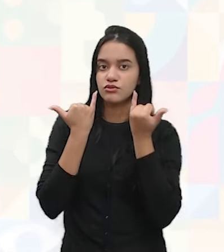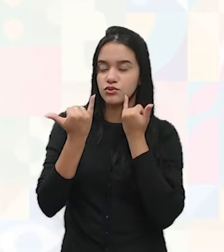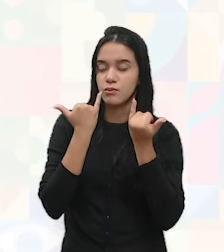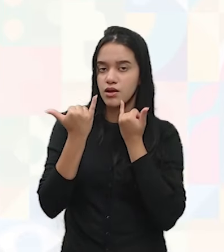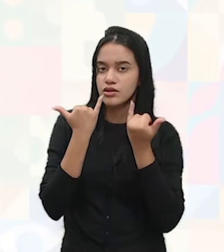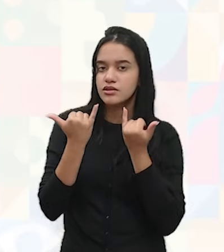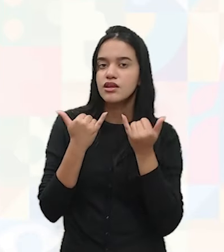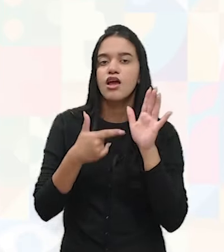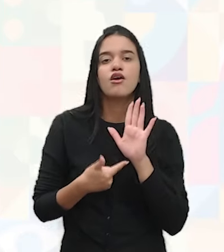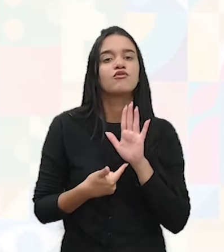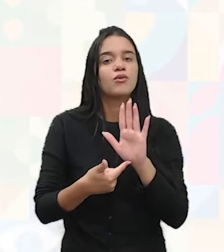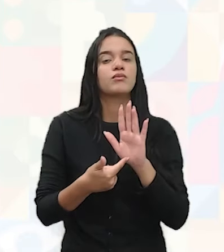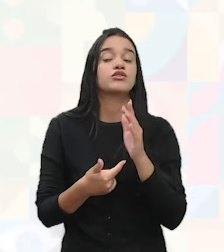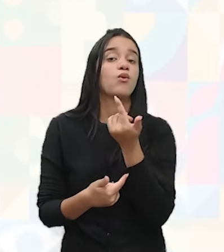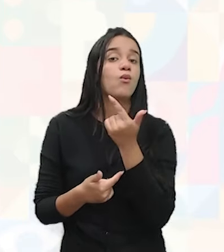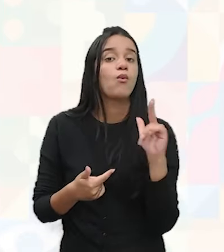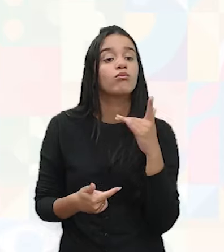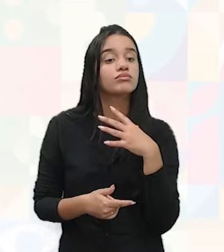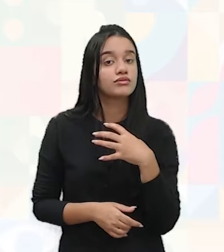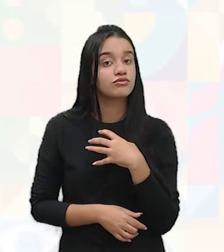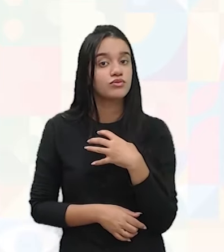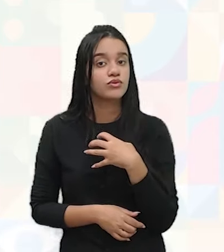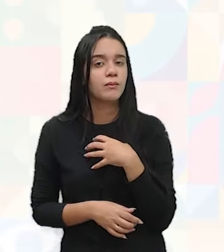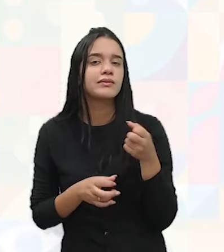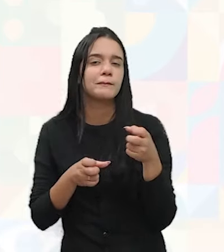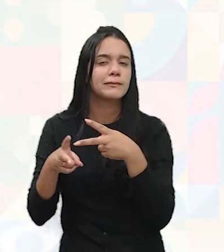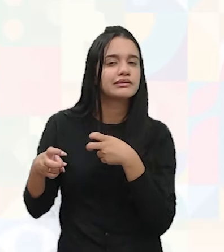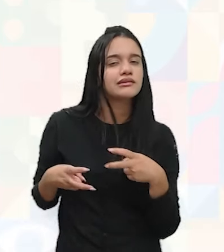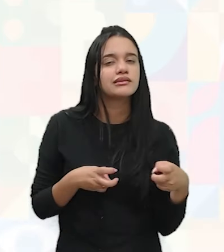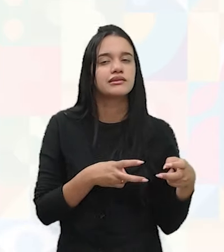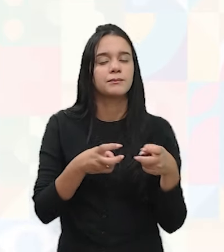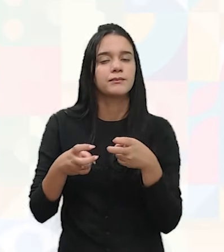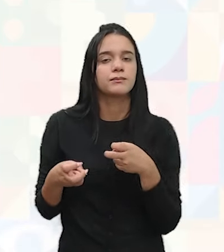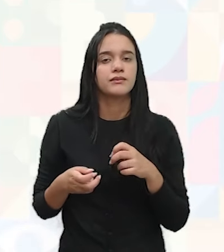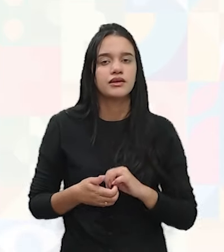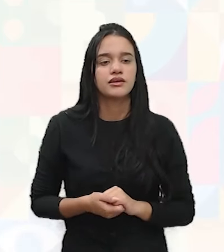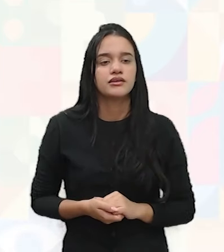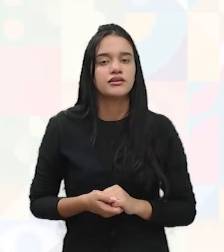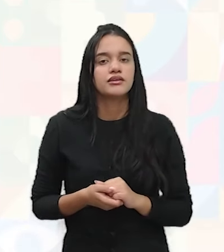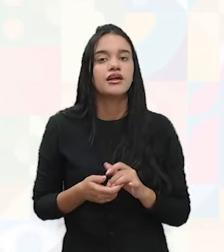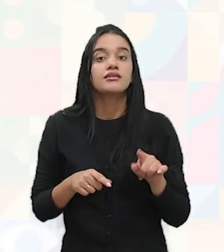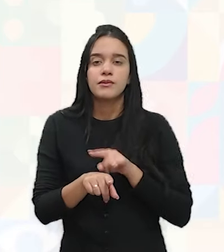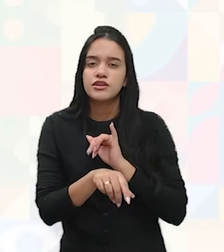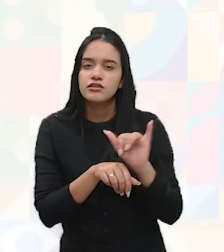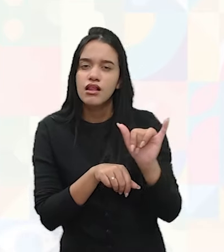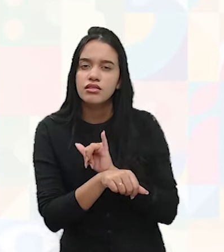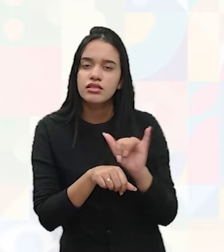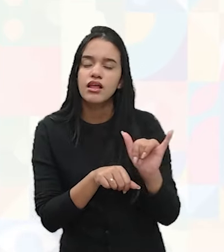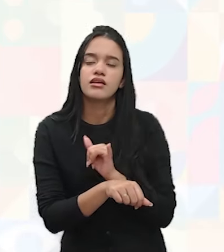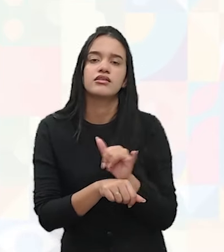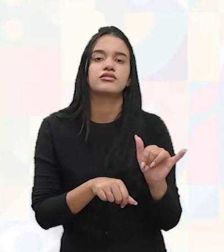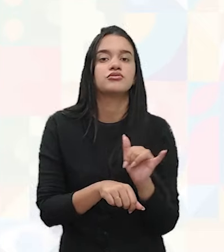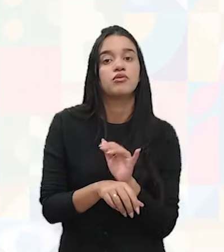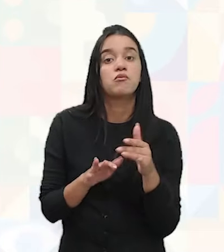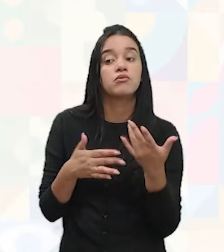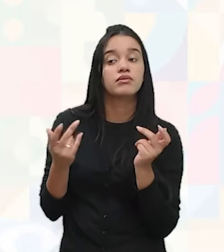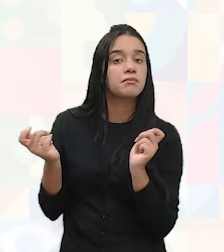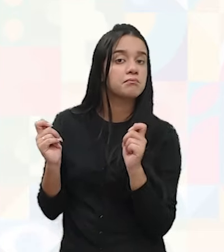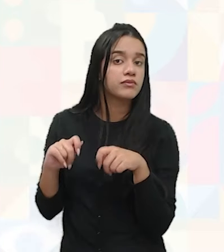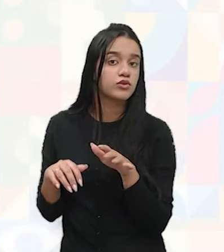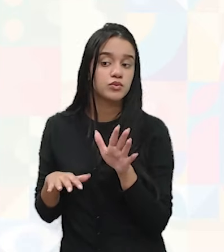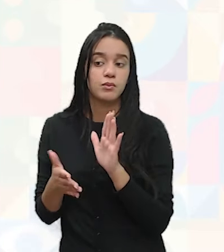e aí eu vou mostrar outras formas né de identificação de extintor de incêndio né formas alternativas quando não é possível no